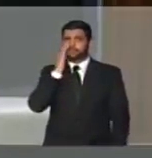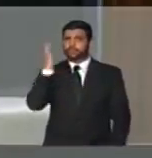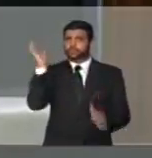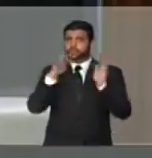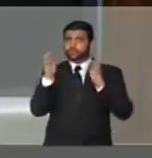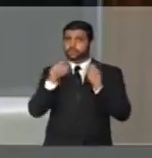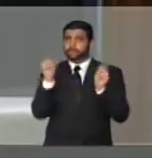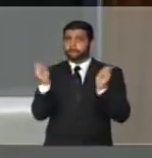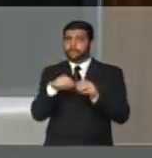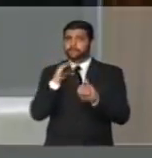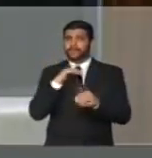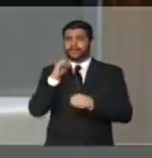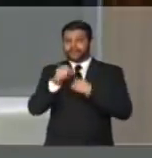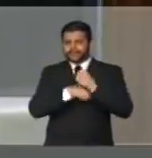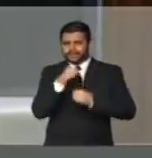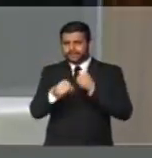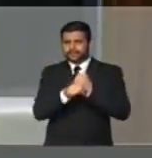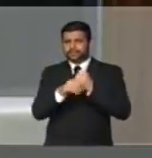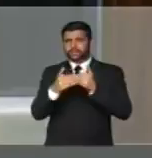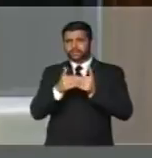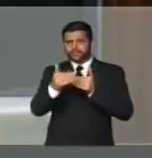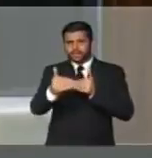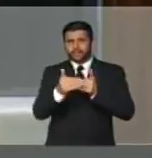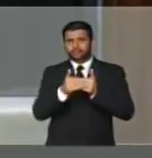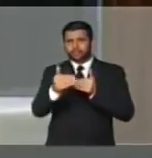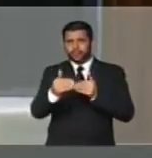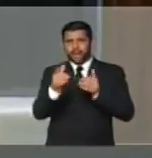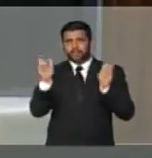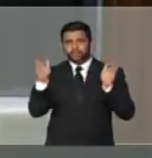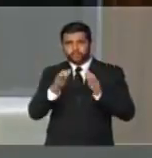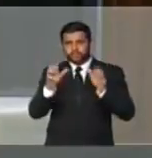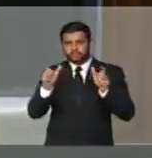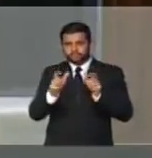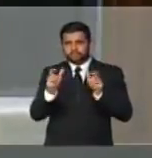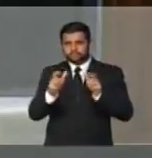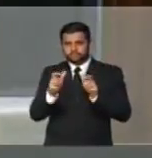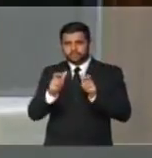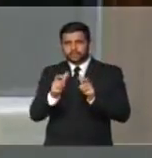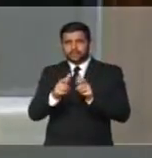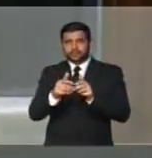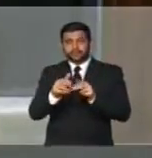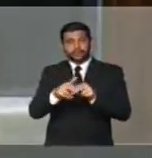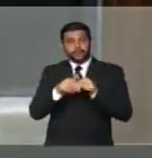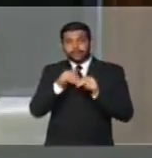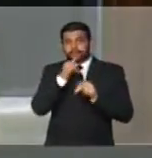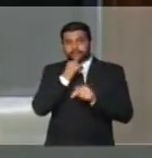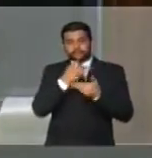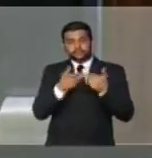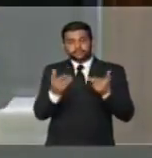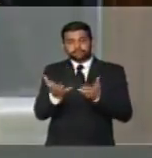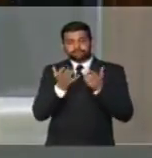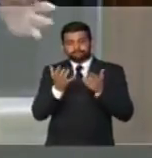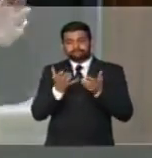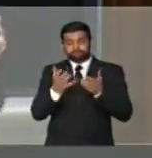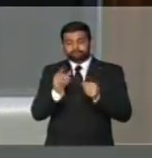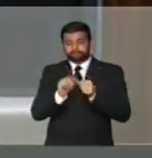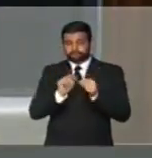a cada ano, a cada período, elas diminuem. E, infelizmente eles querem